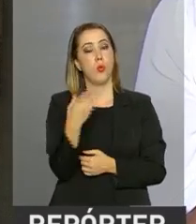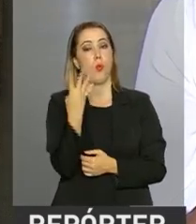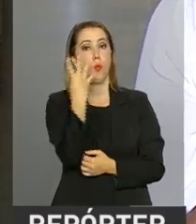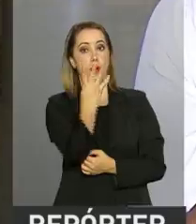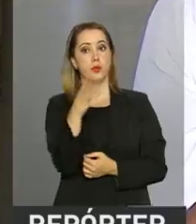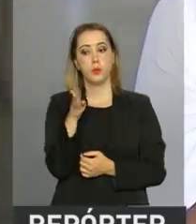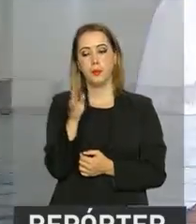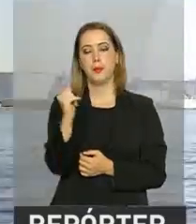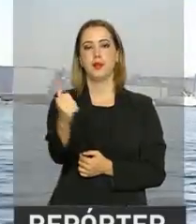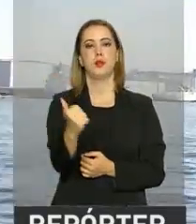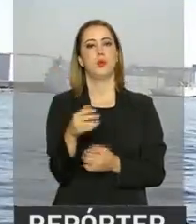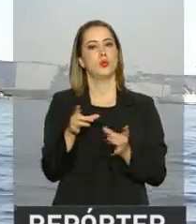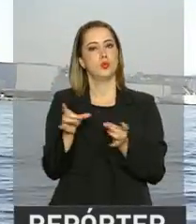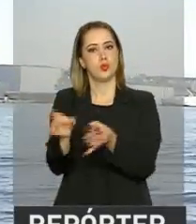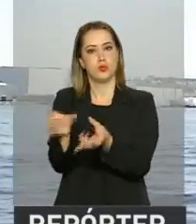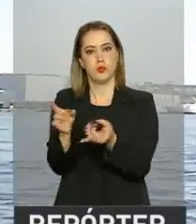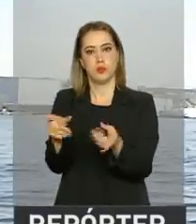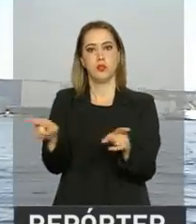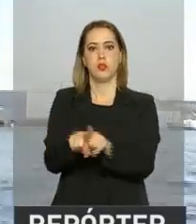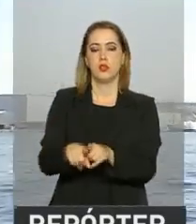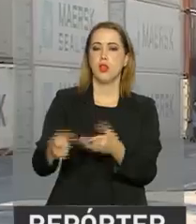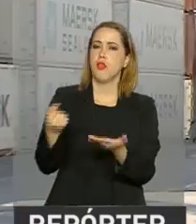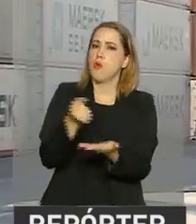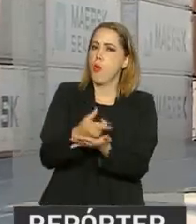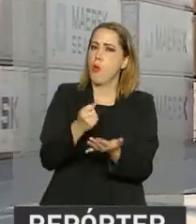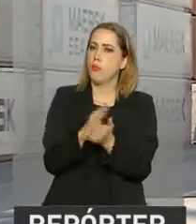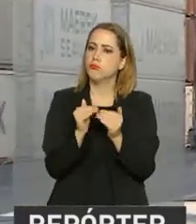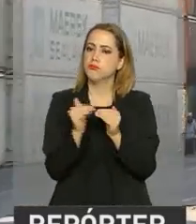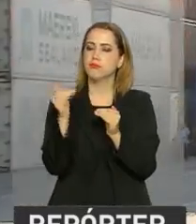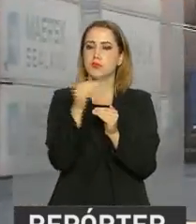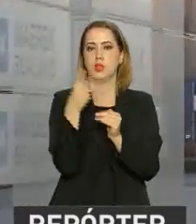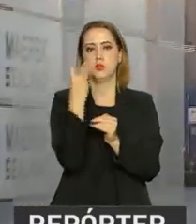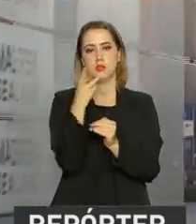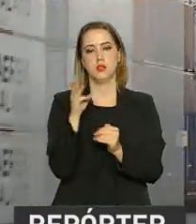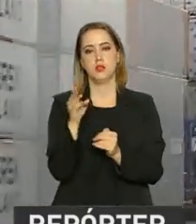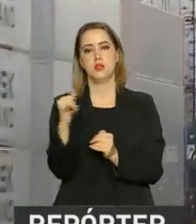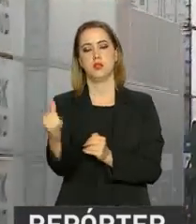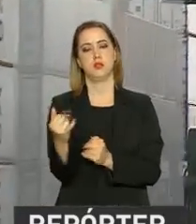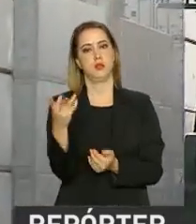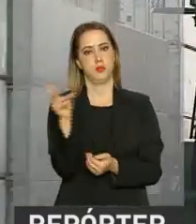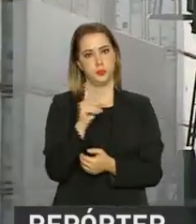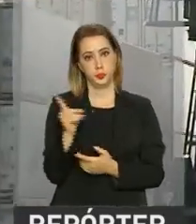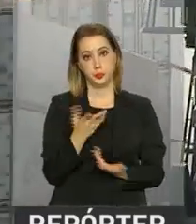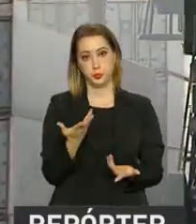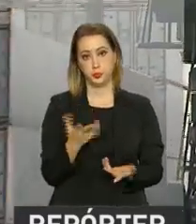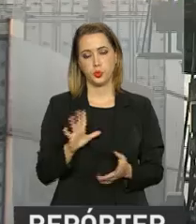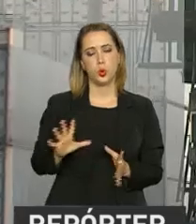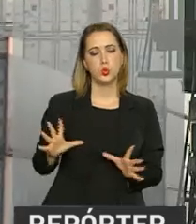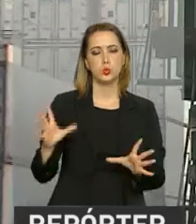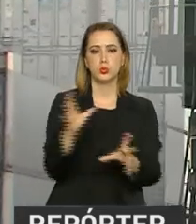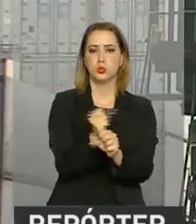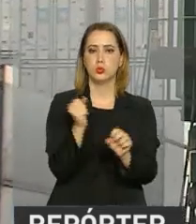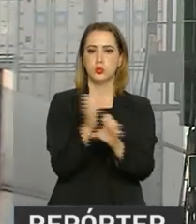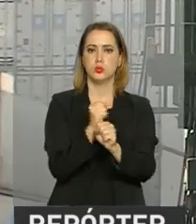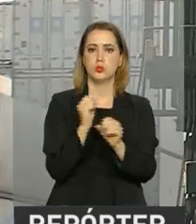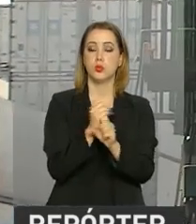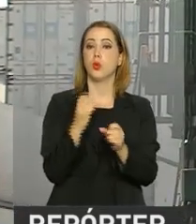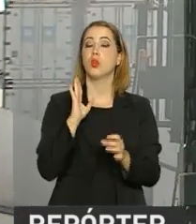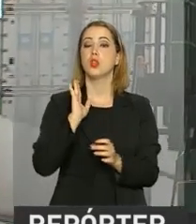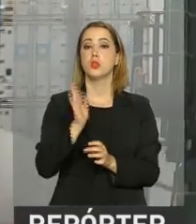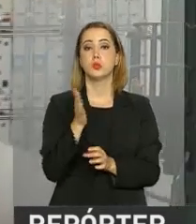bilhões de dólares e de importações de pouco mais de 3 bilhões de dólares no ano as exportações já acumulam